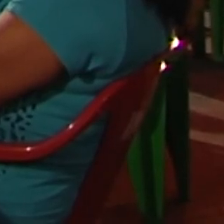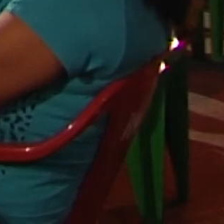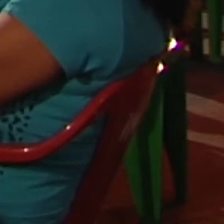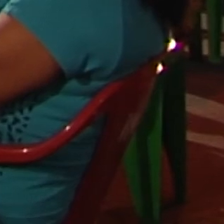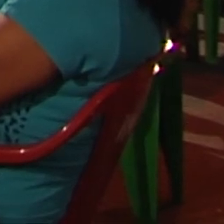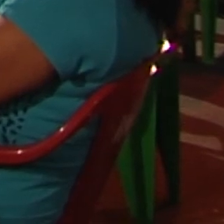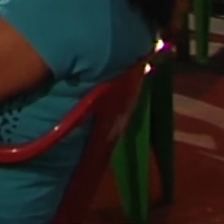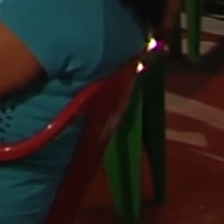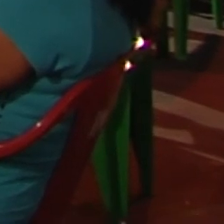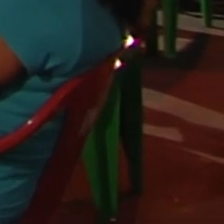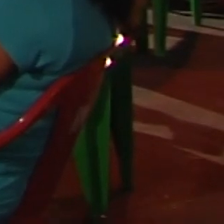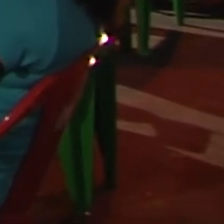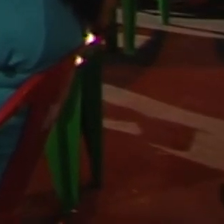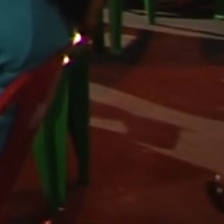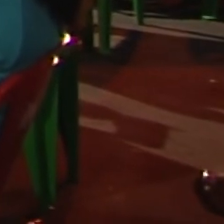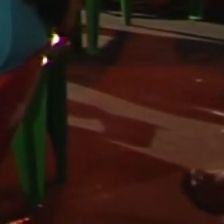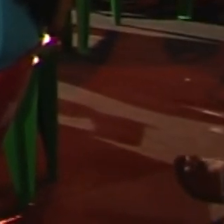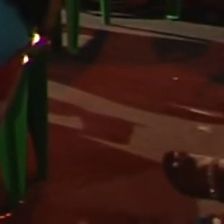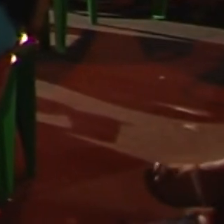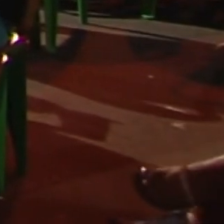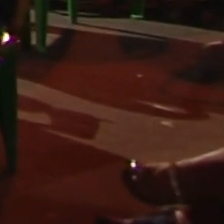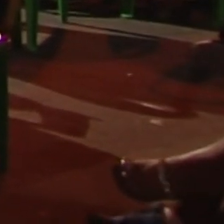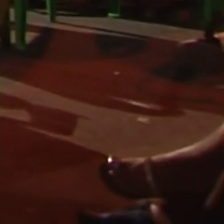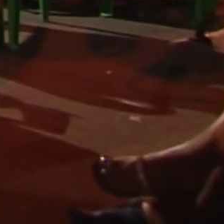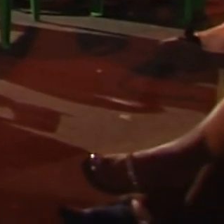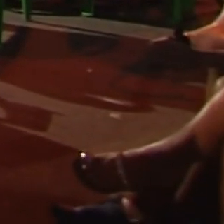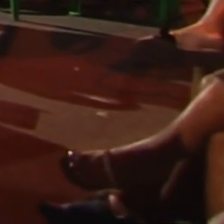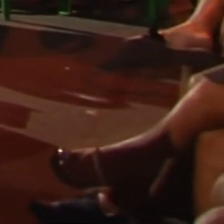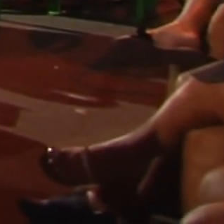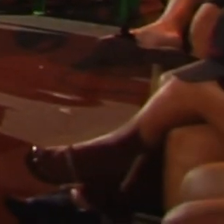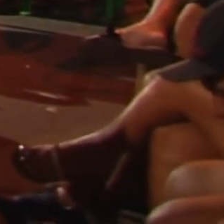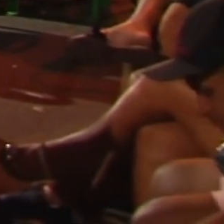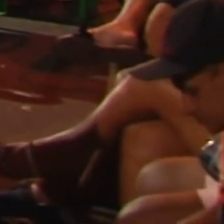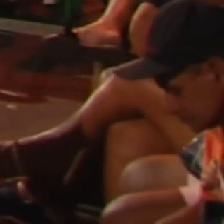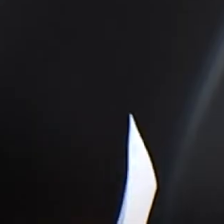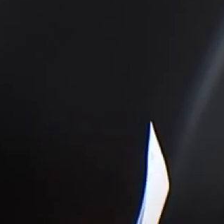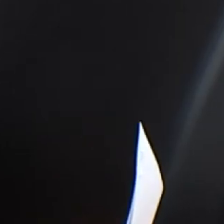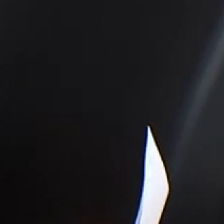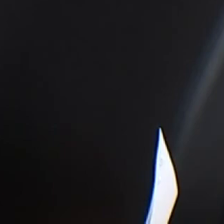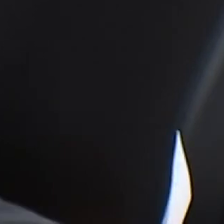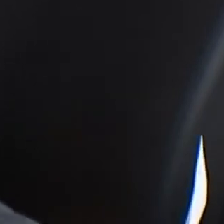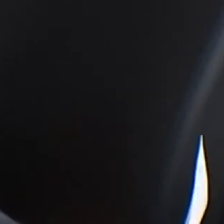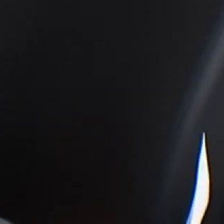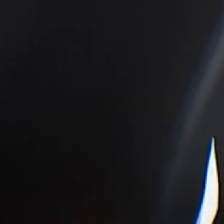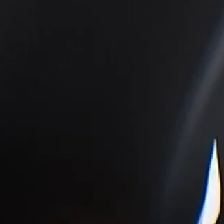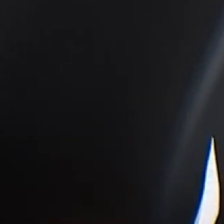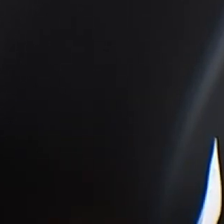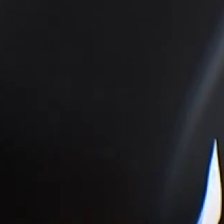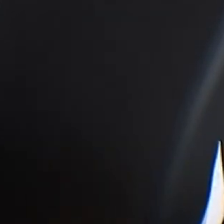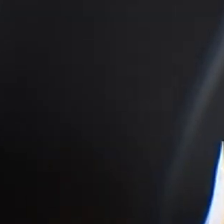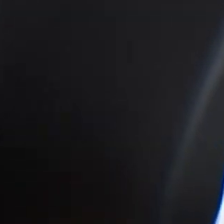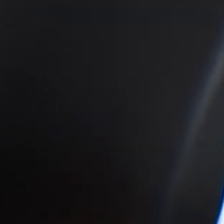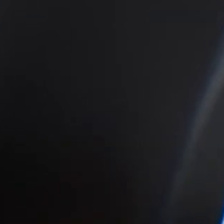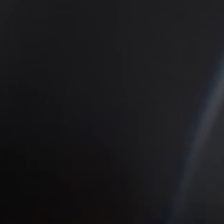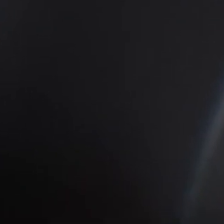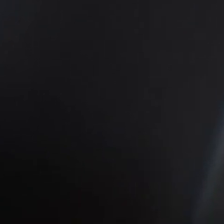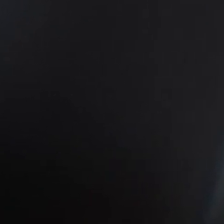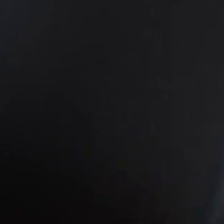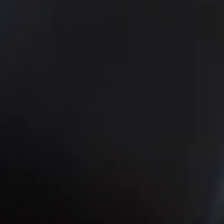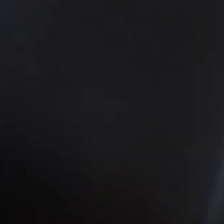de auxílio e proteção à mulher em situação de risco de assédio. Vereador Luiz Rossini questiona